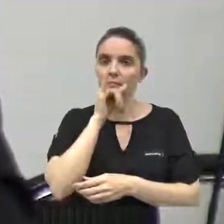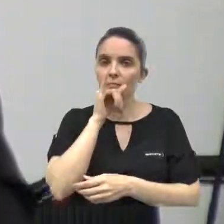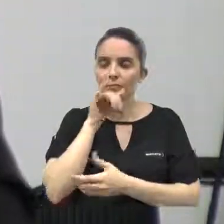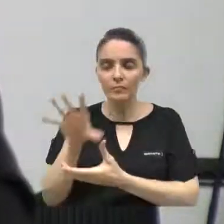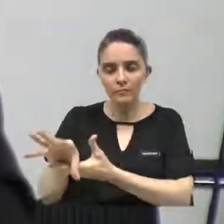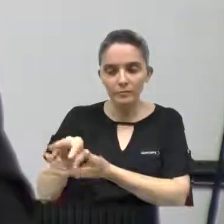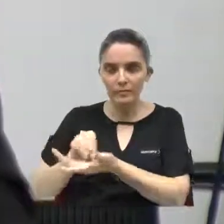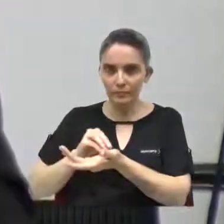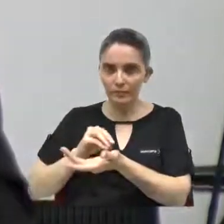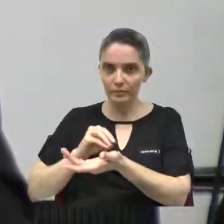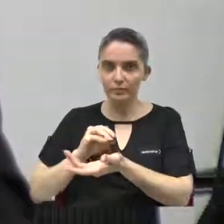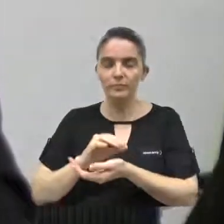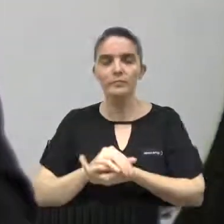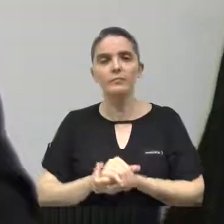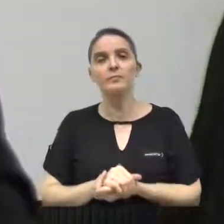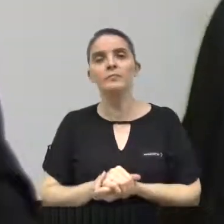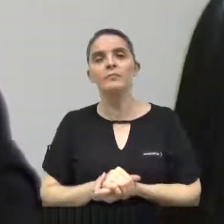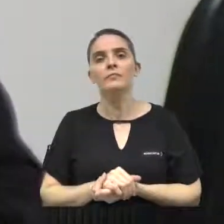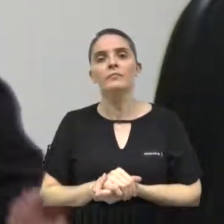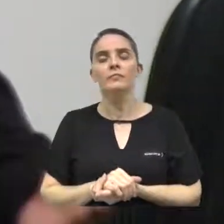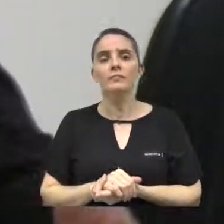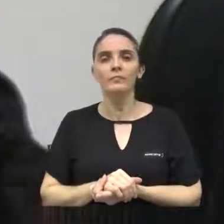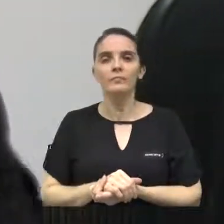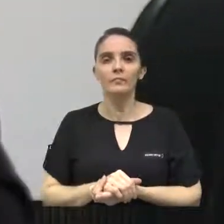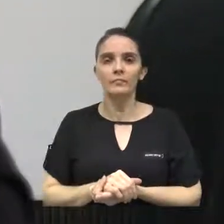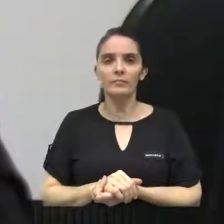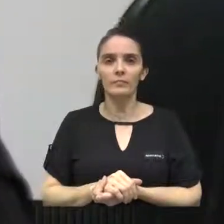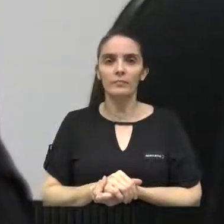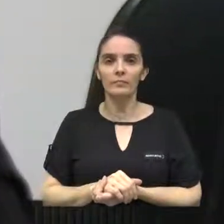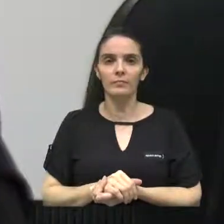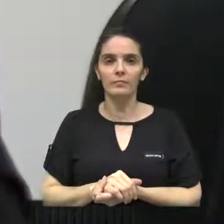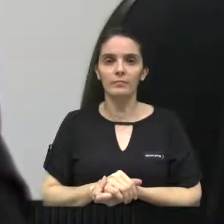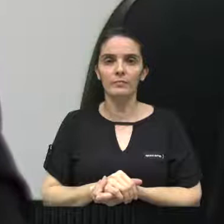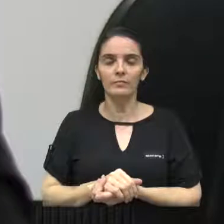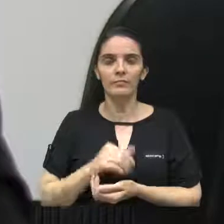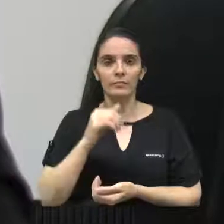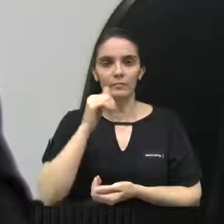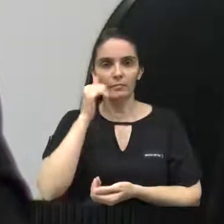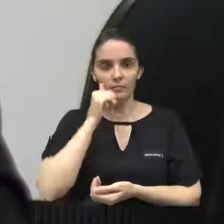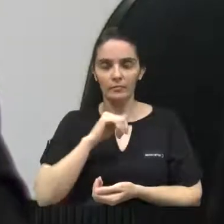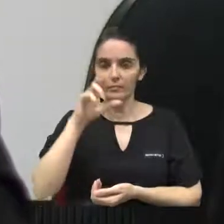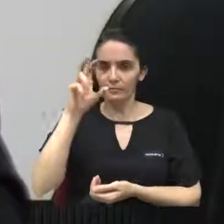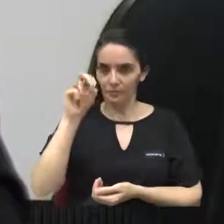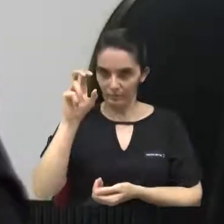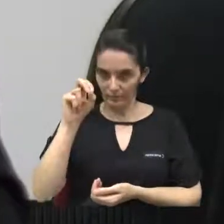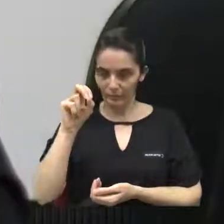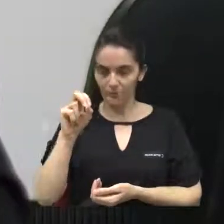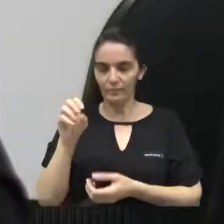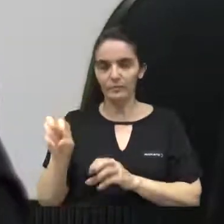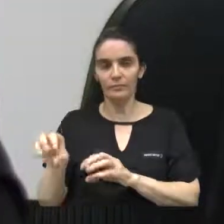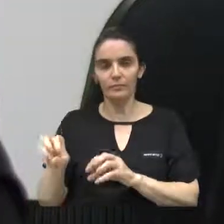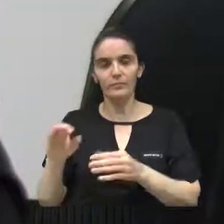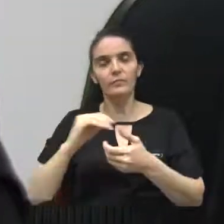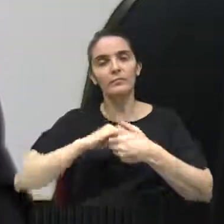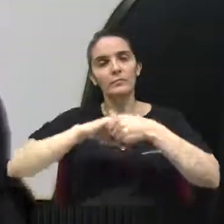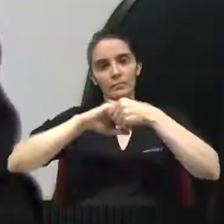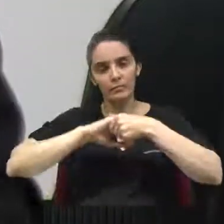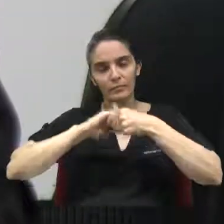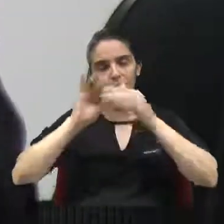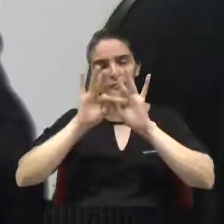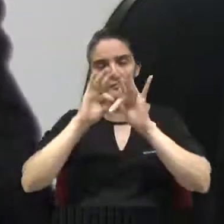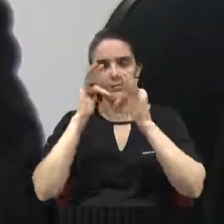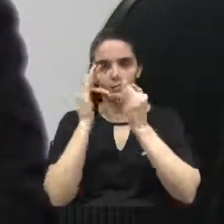Marco Xavier, recebido, né, do seu seio maternal, né, da sua avó. Parabéns aos